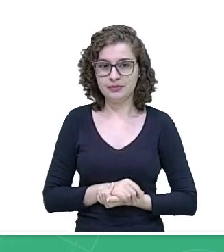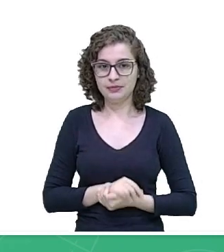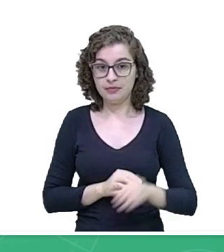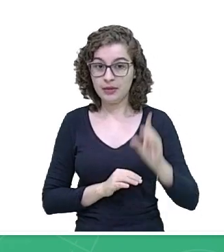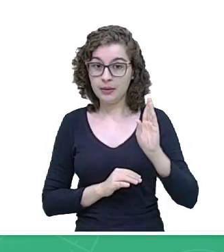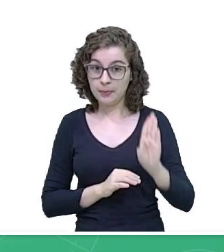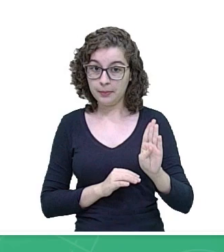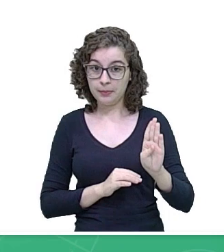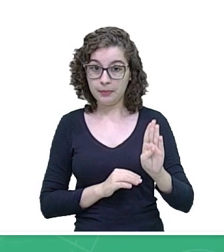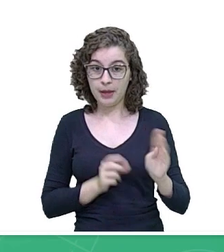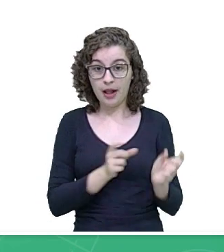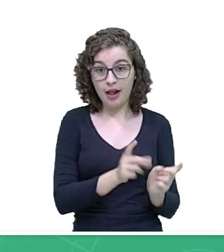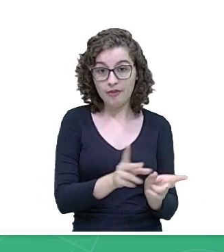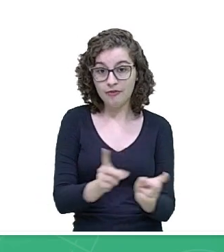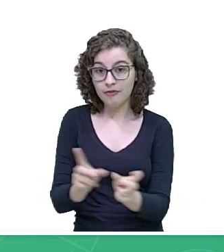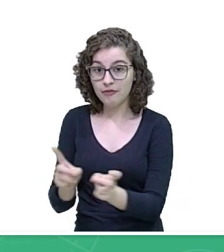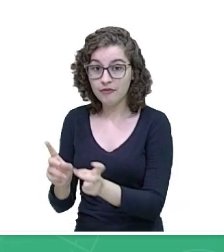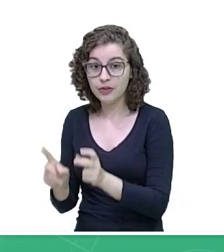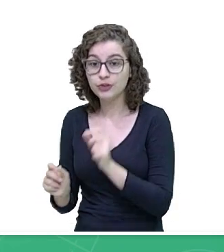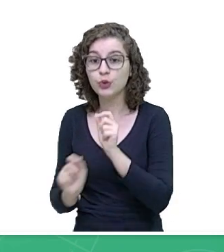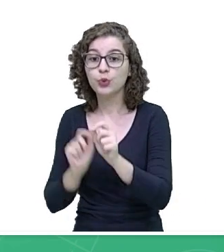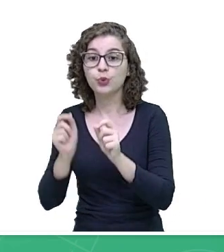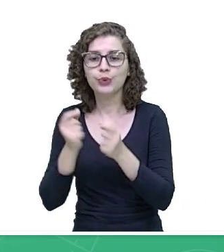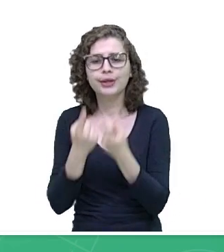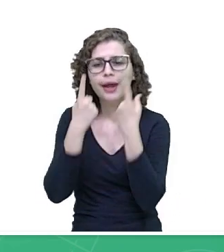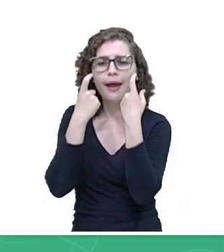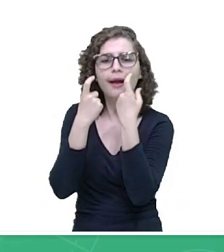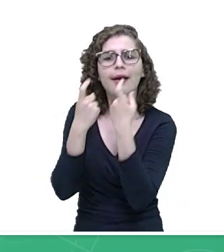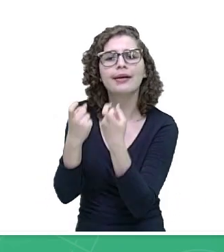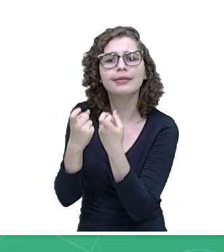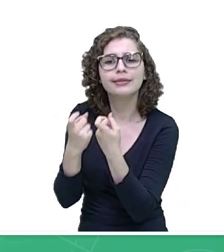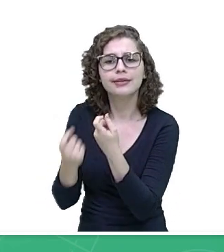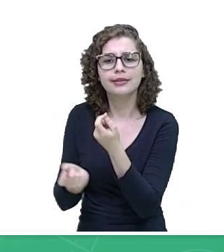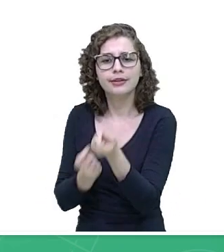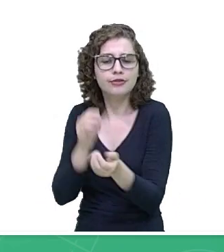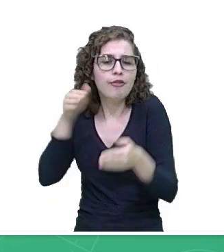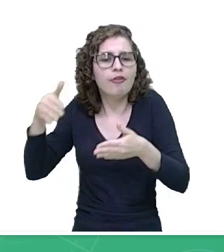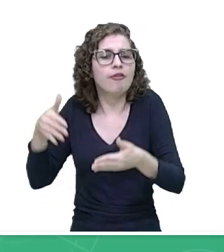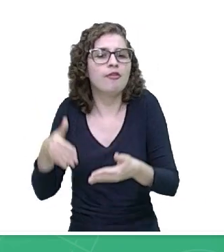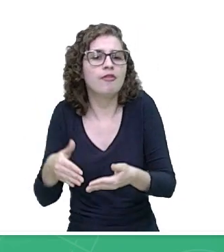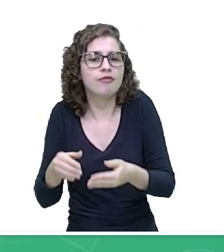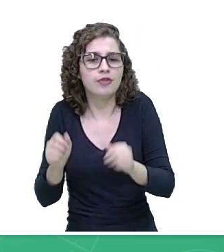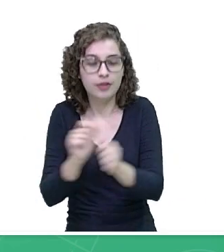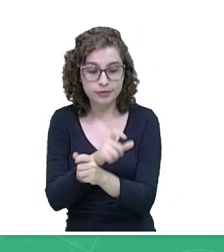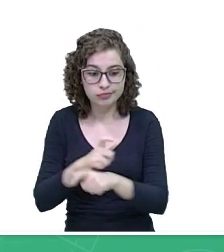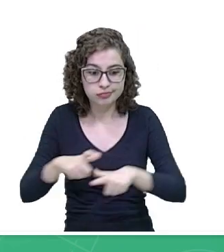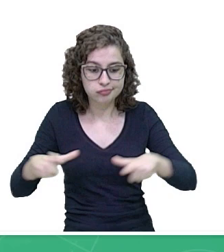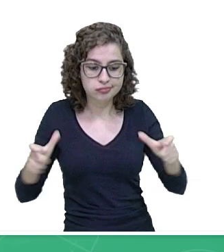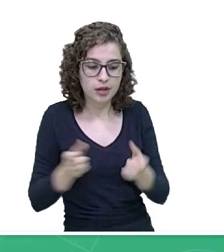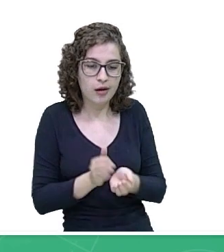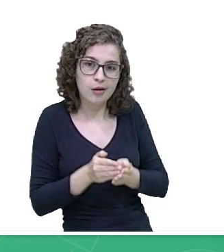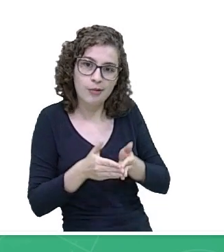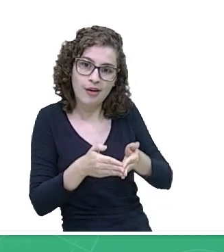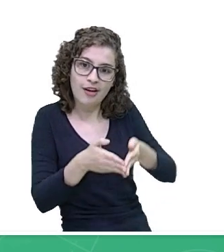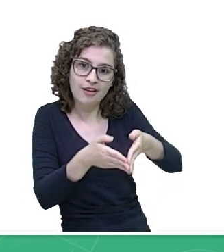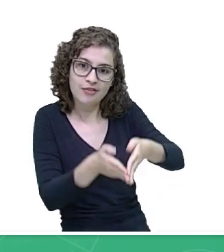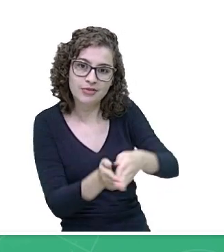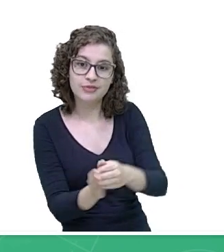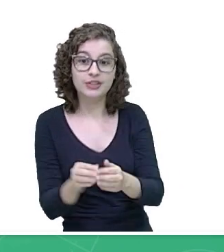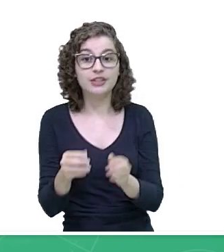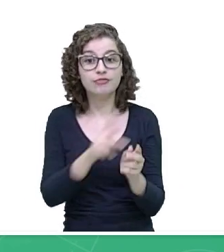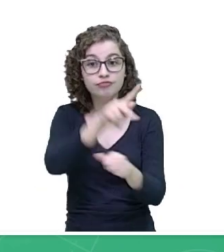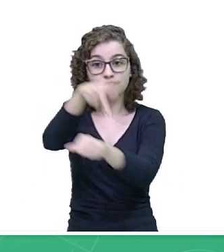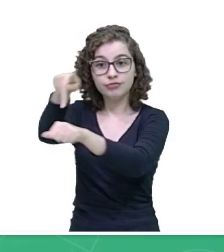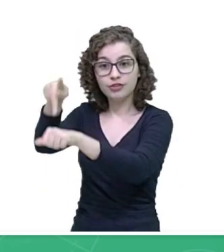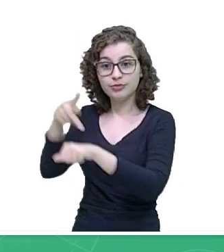Mercantilistas, que determinam os interesses de expansão do comércio externo. Na verdade, eles